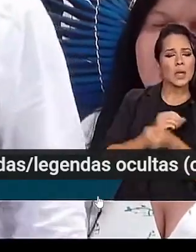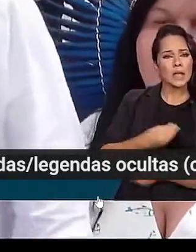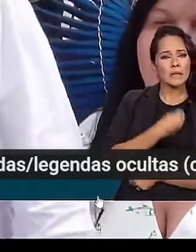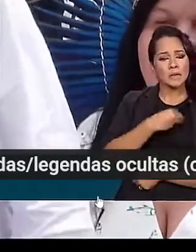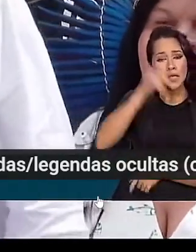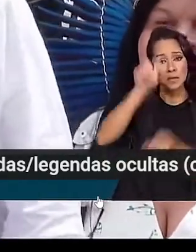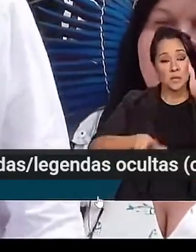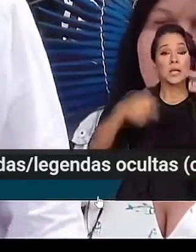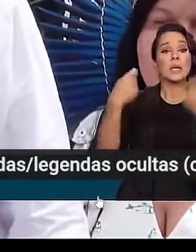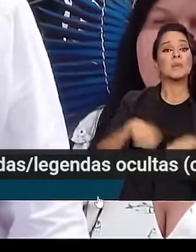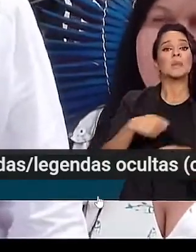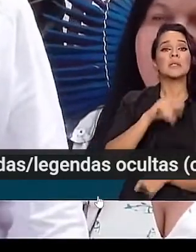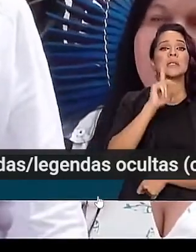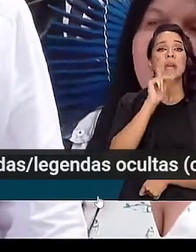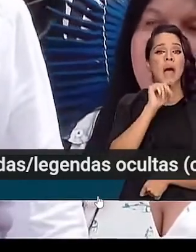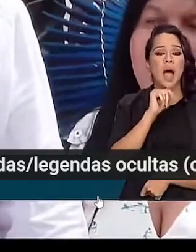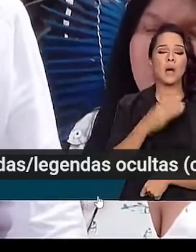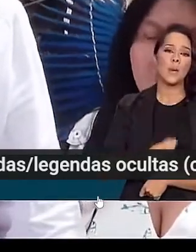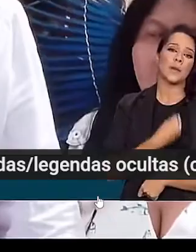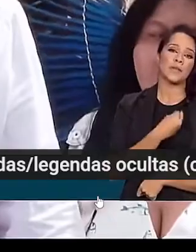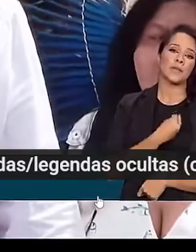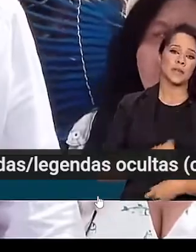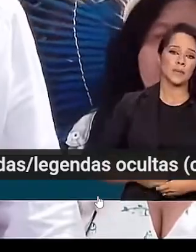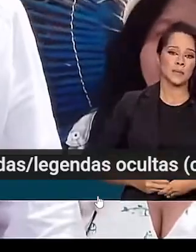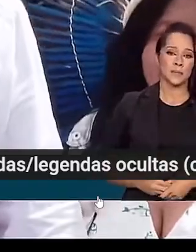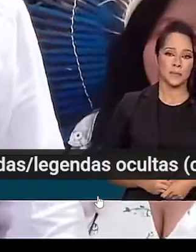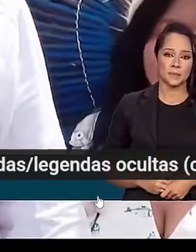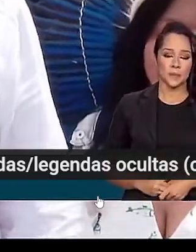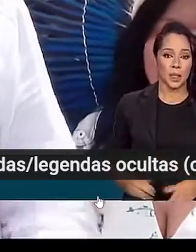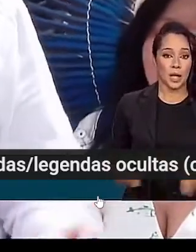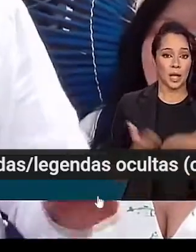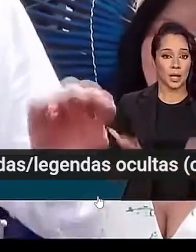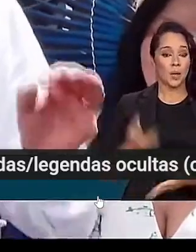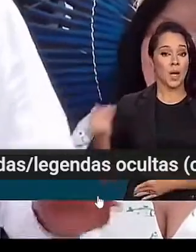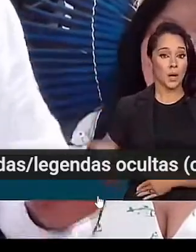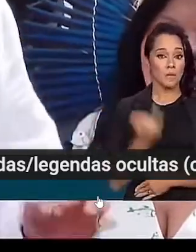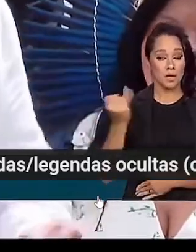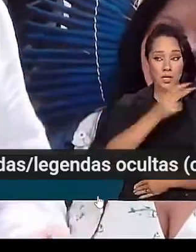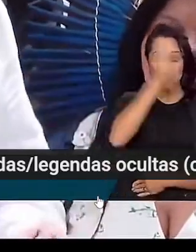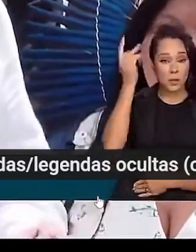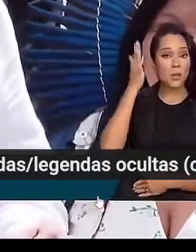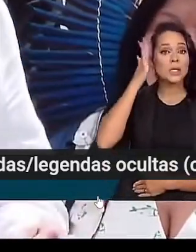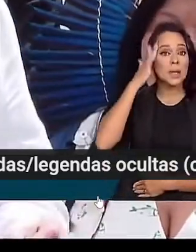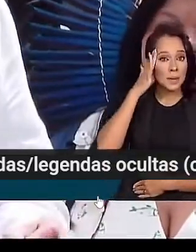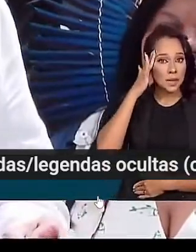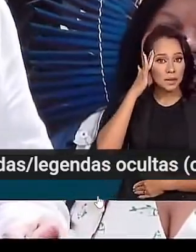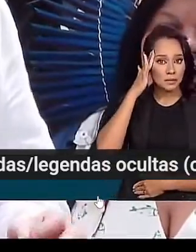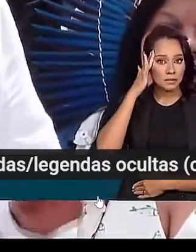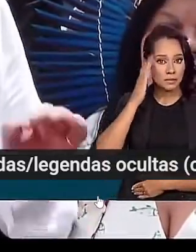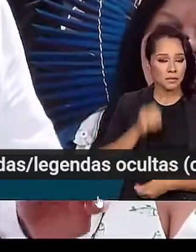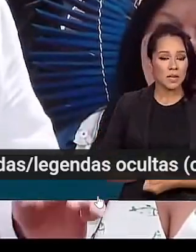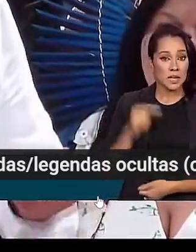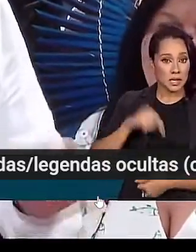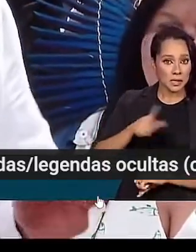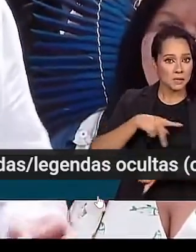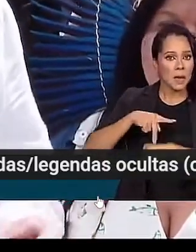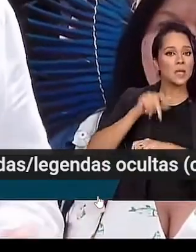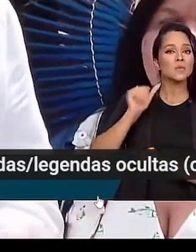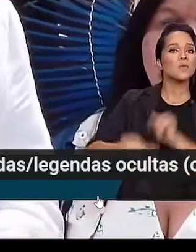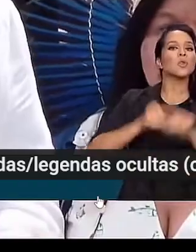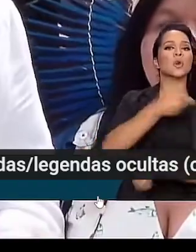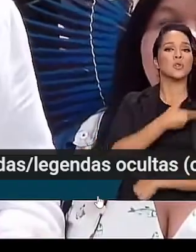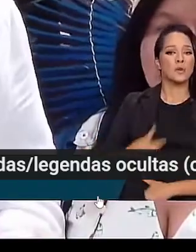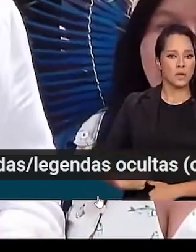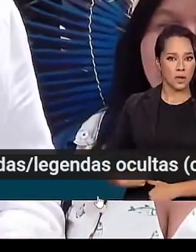como fez o Lula, e exonerou este outro comandante que estava aí no posto,